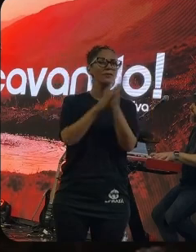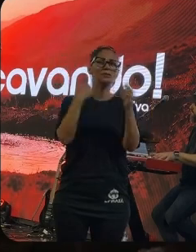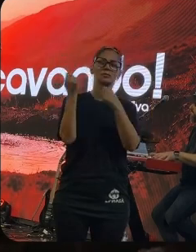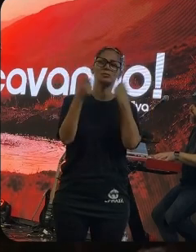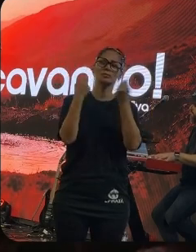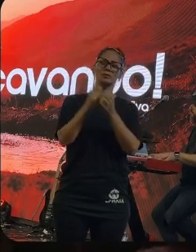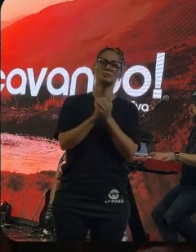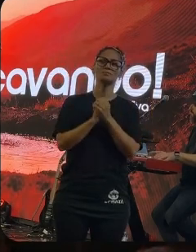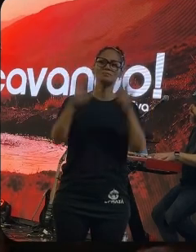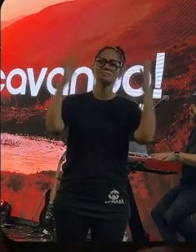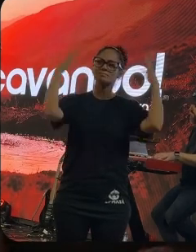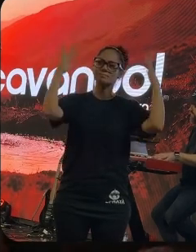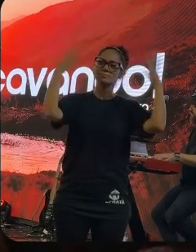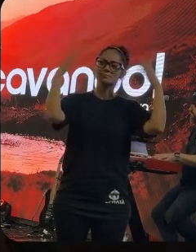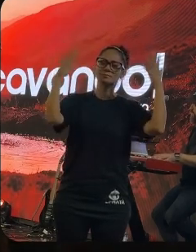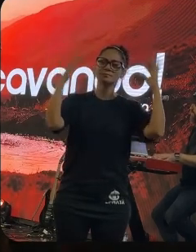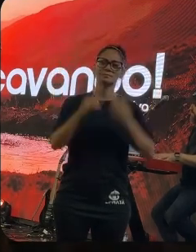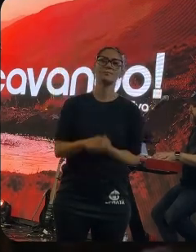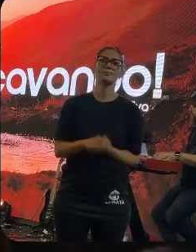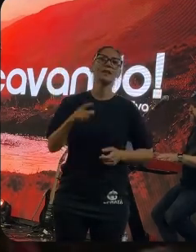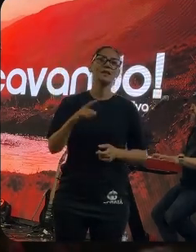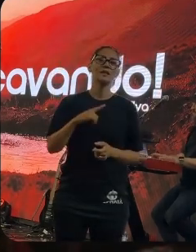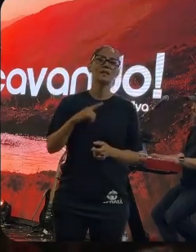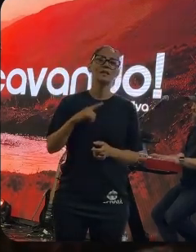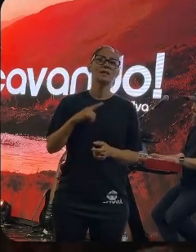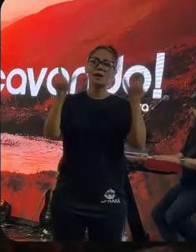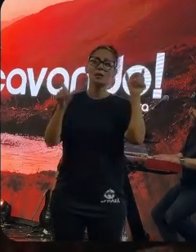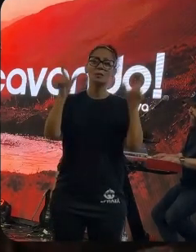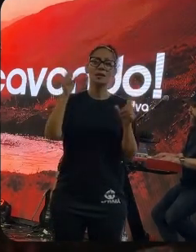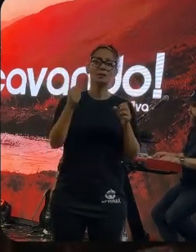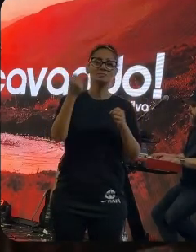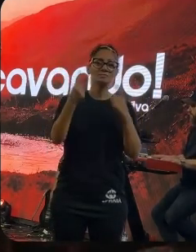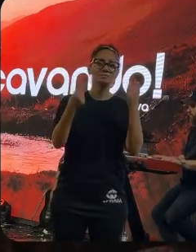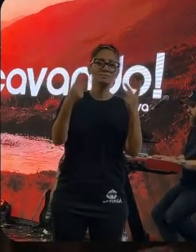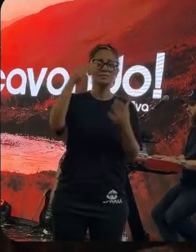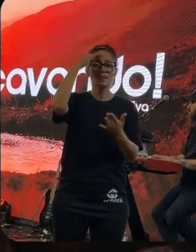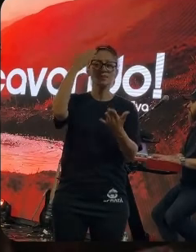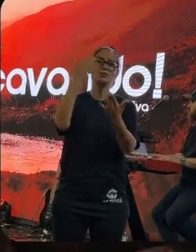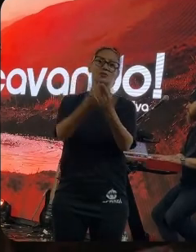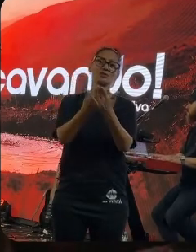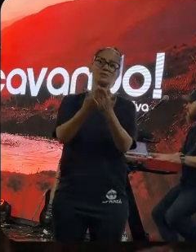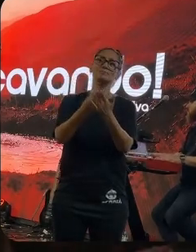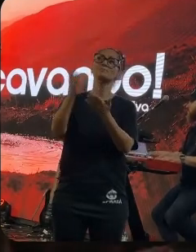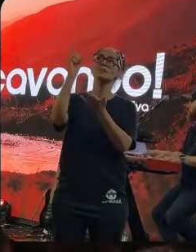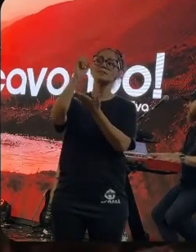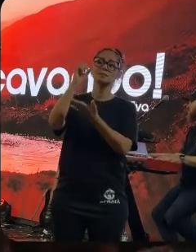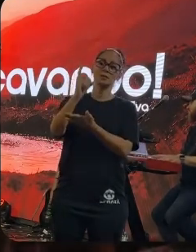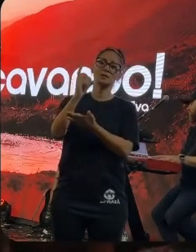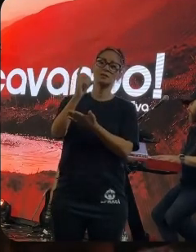Aleluia! Tem alguém que acredita nessa palavra?